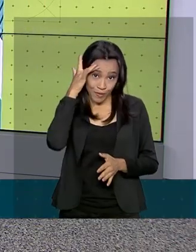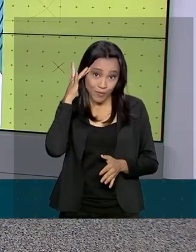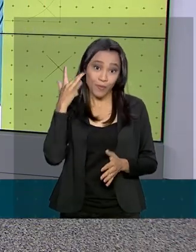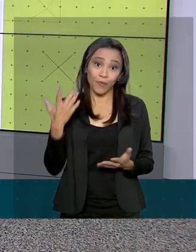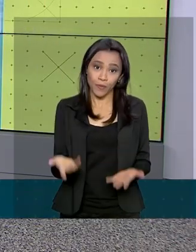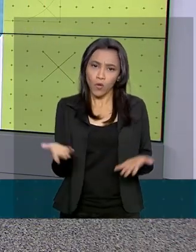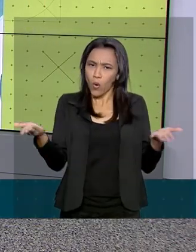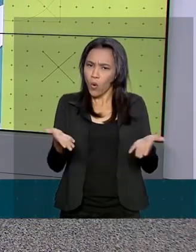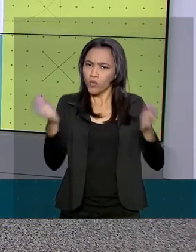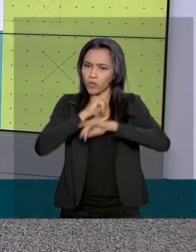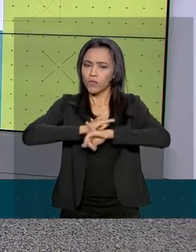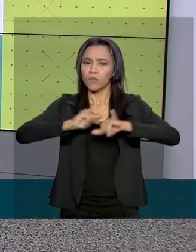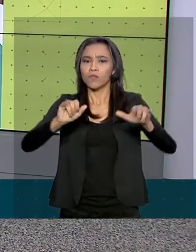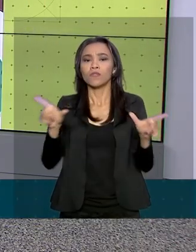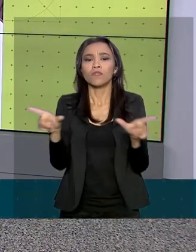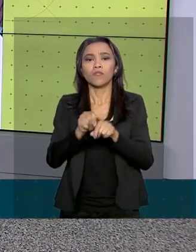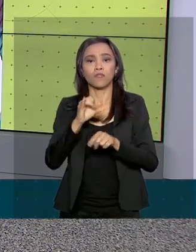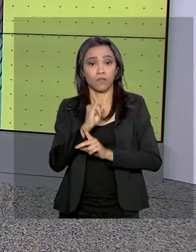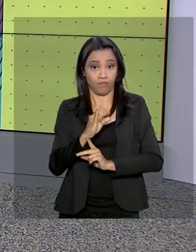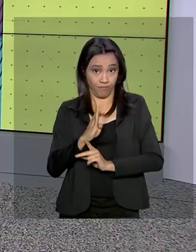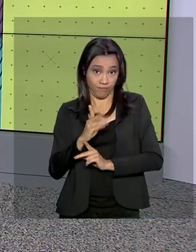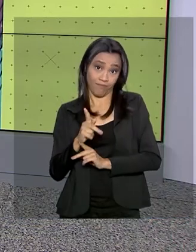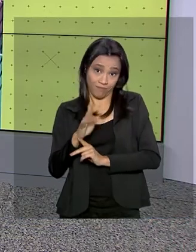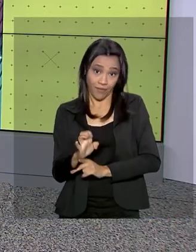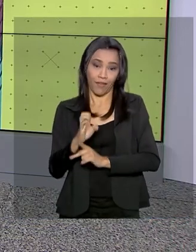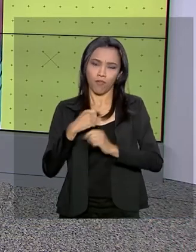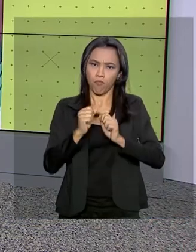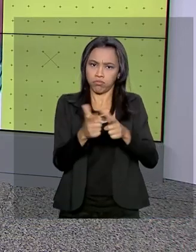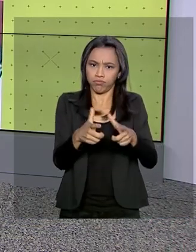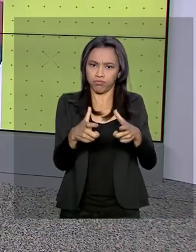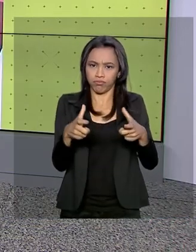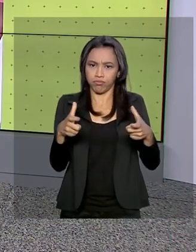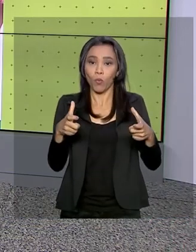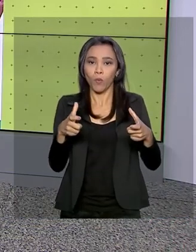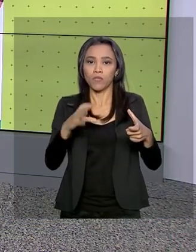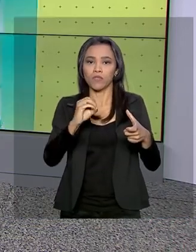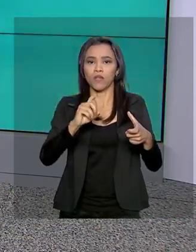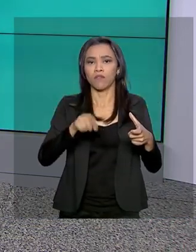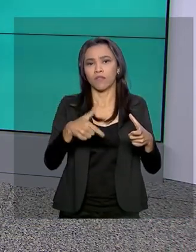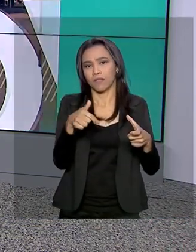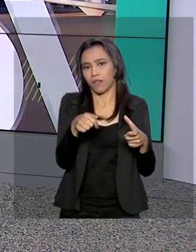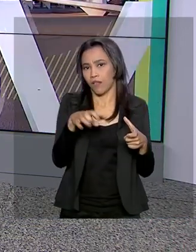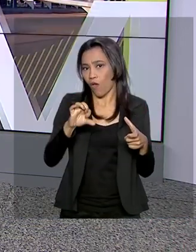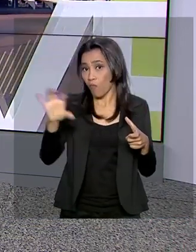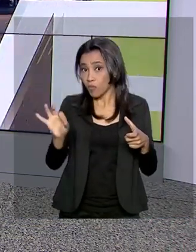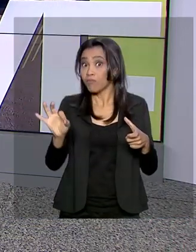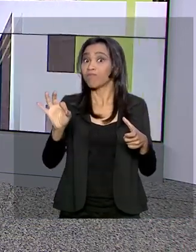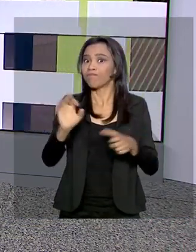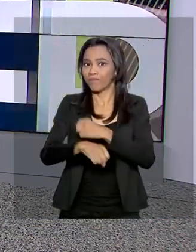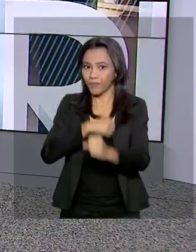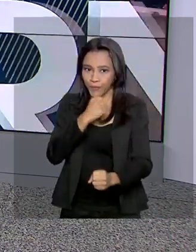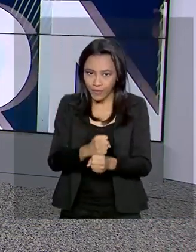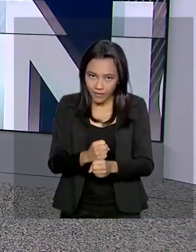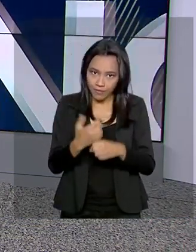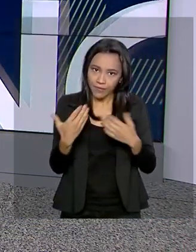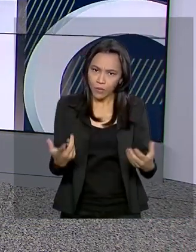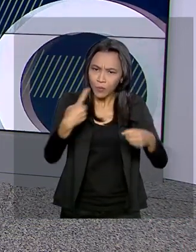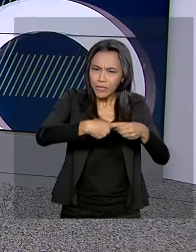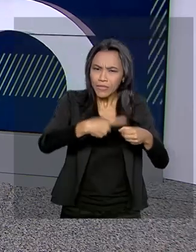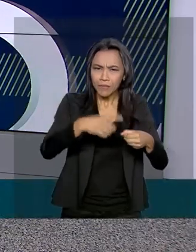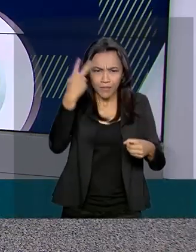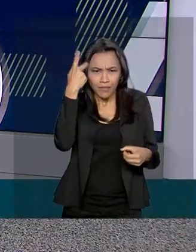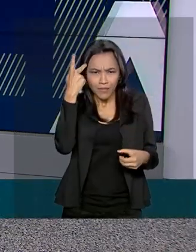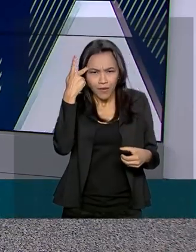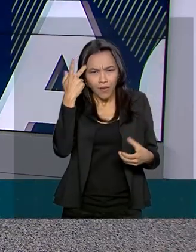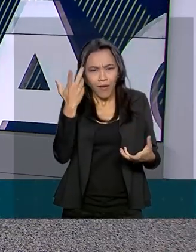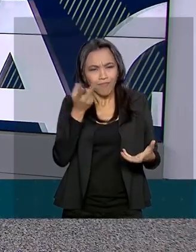divulgada hoje pelo IBGE mostra crescimento populacional de 0,79% ao ano. O município de São Paulo